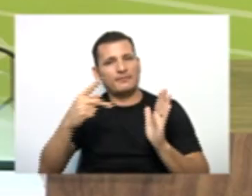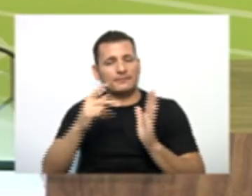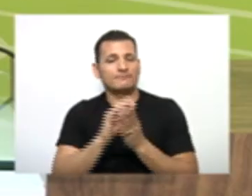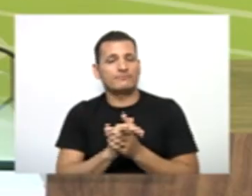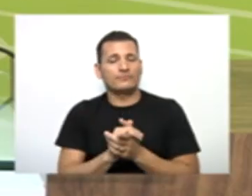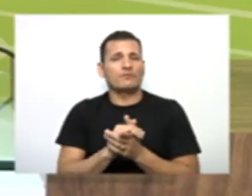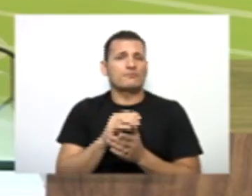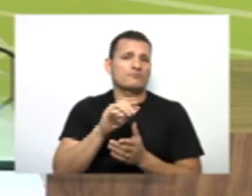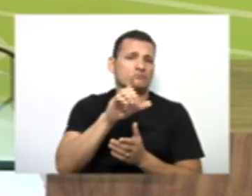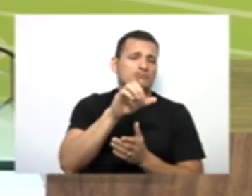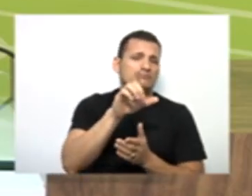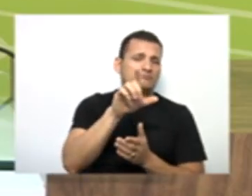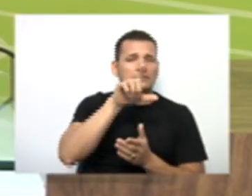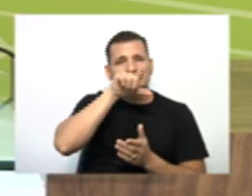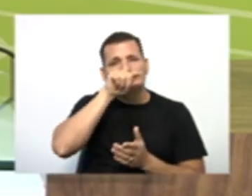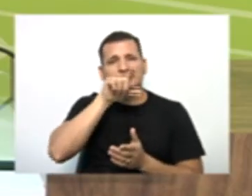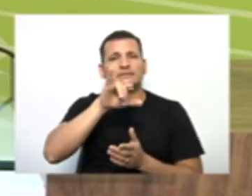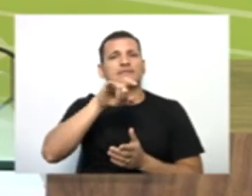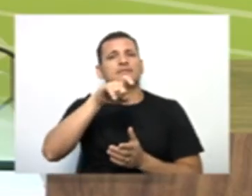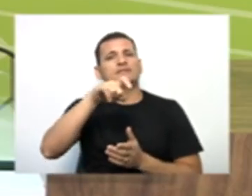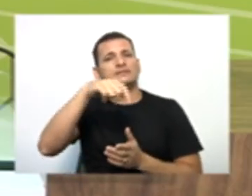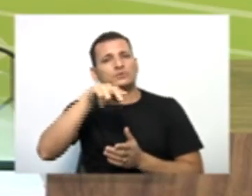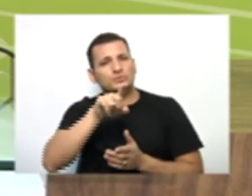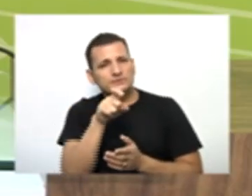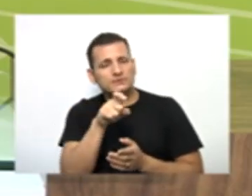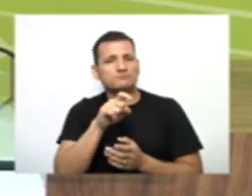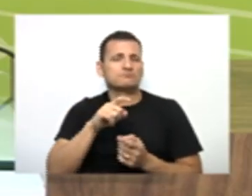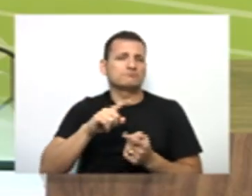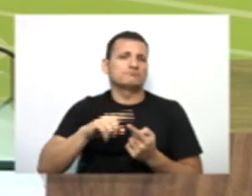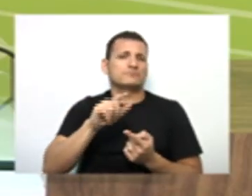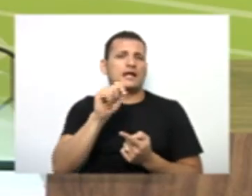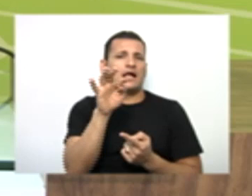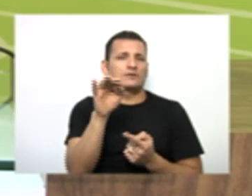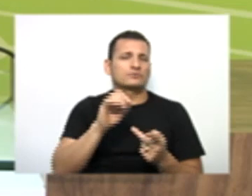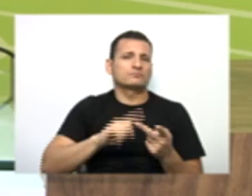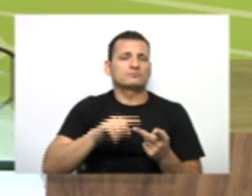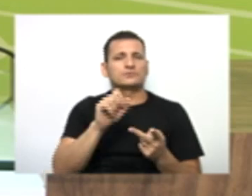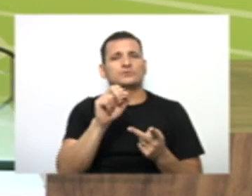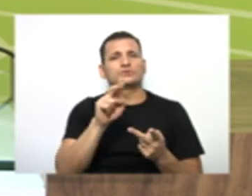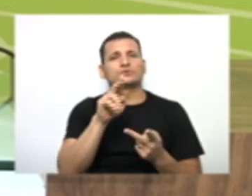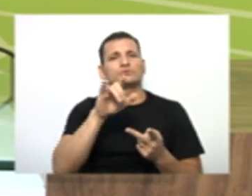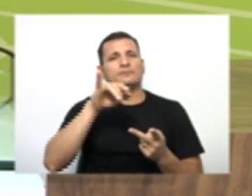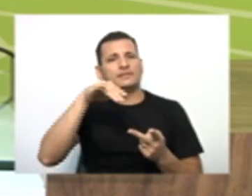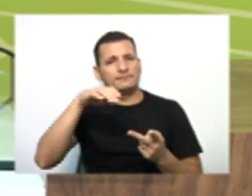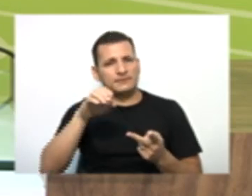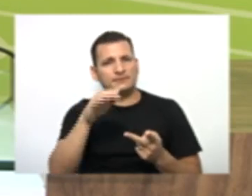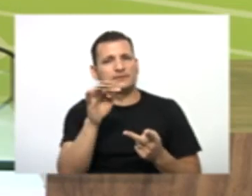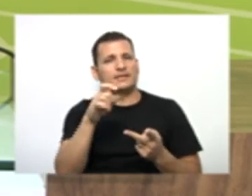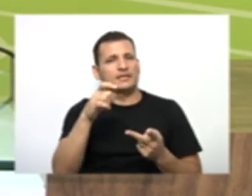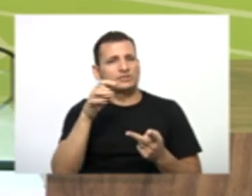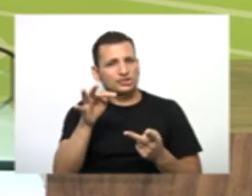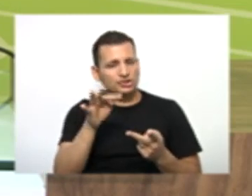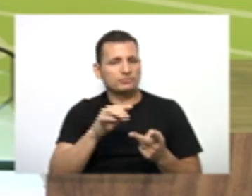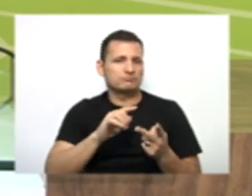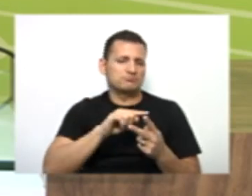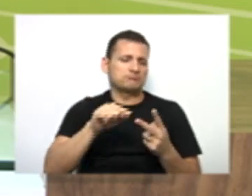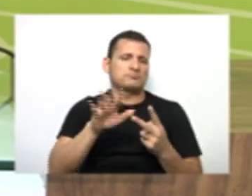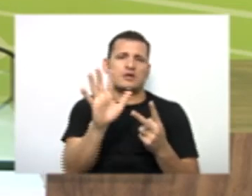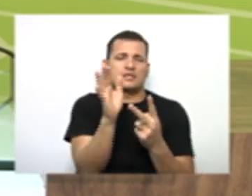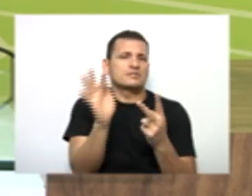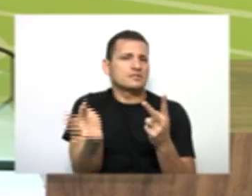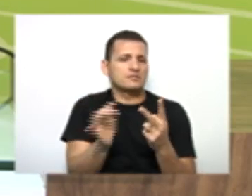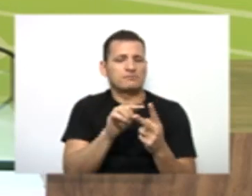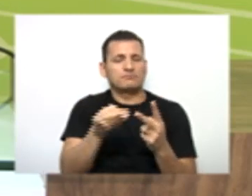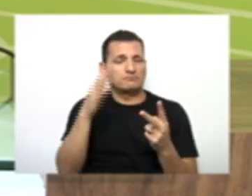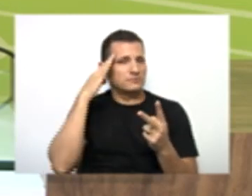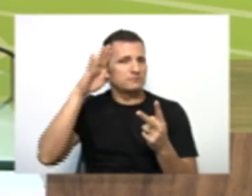para Linux. Tem o Atom, dá para usar para Linux também. Tem um Sublime Text, dá para usar para Linux também. Esses são os mais simples e os principais que